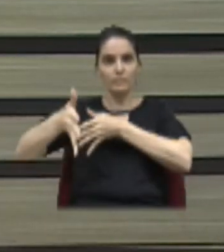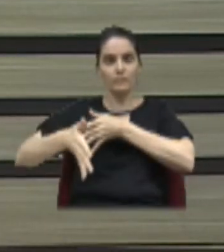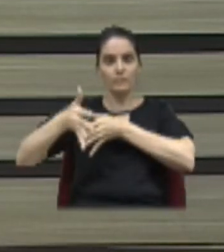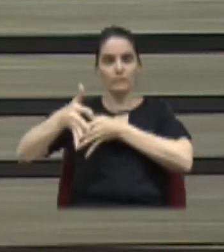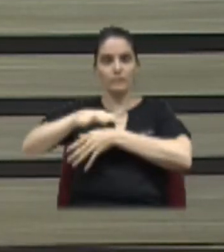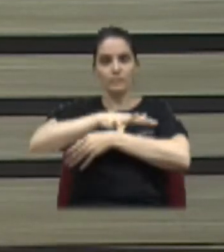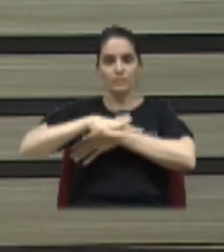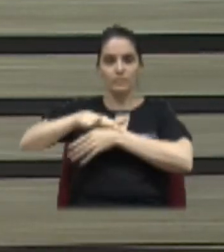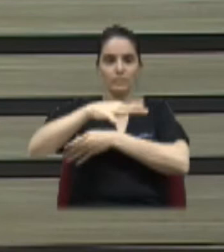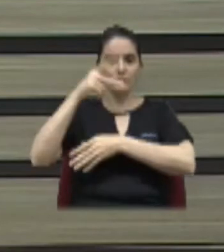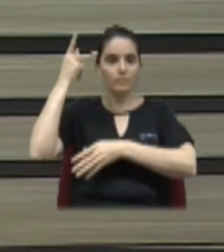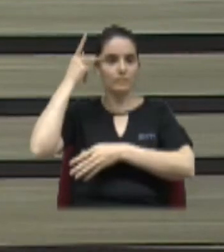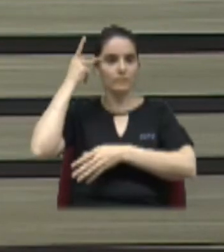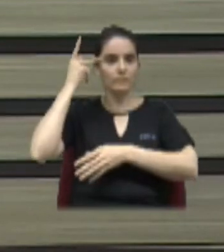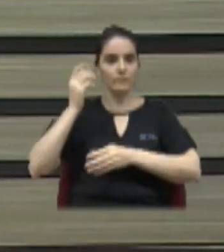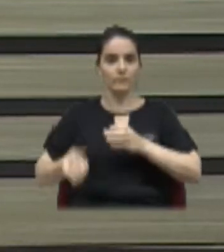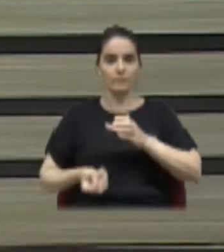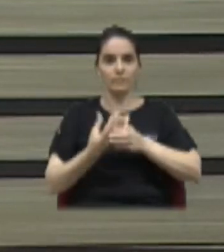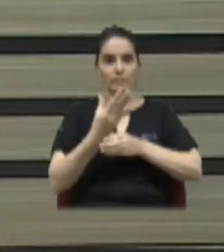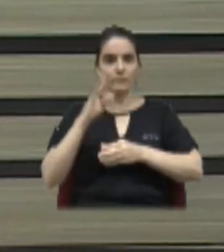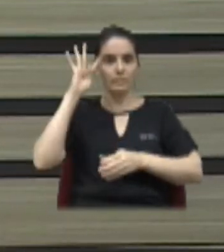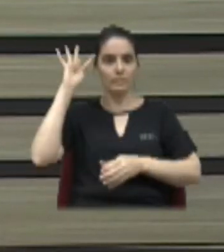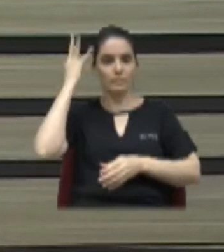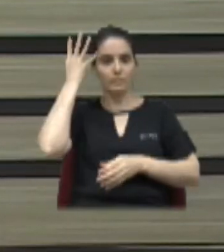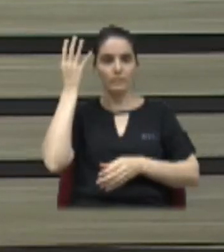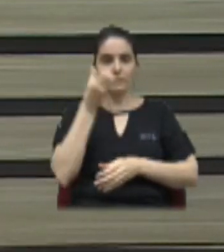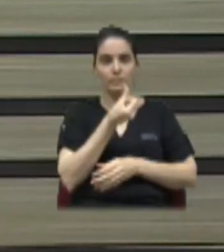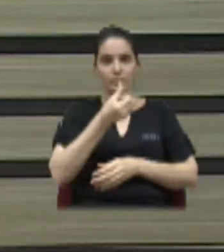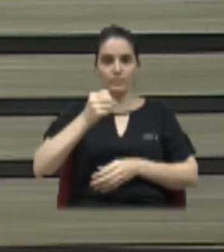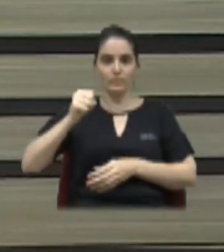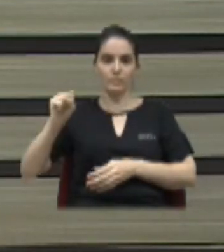paulista, instituído através da resolução